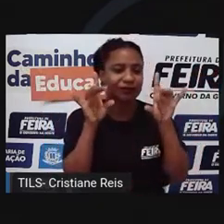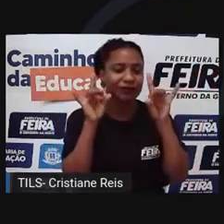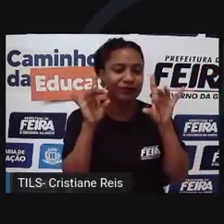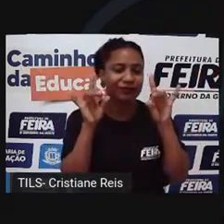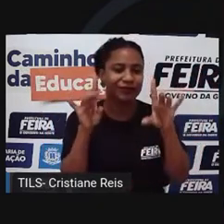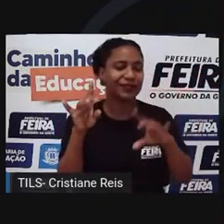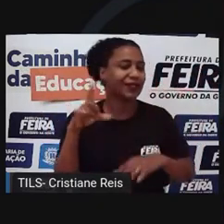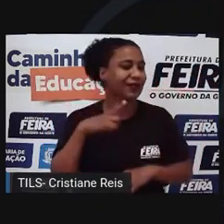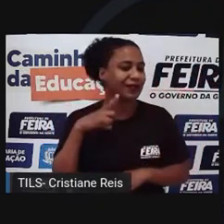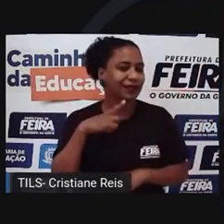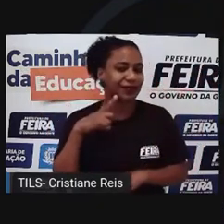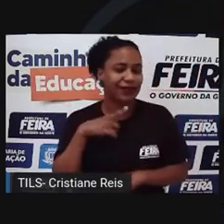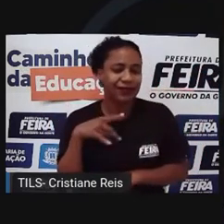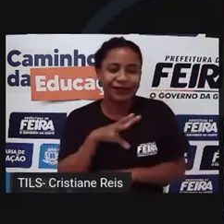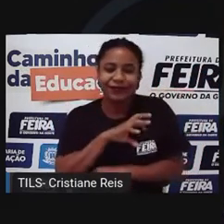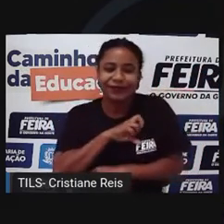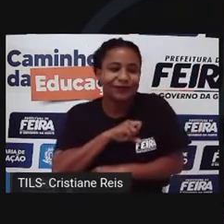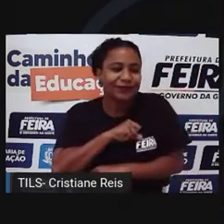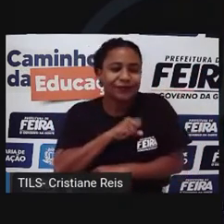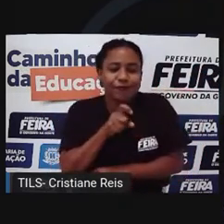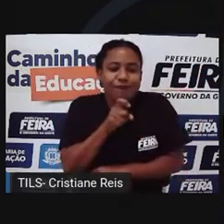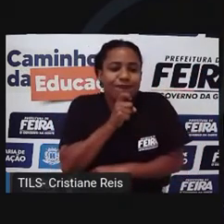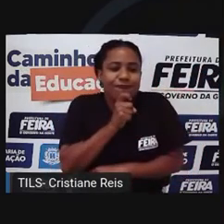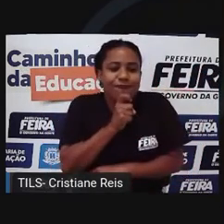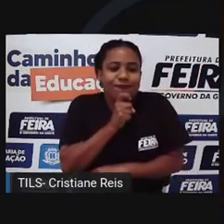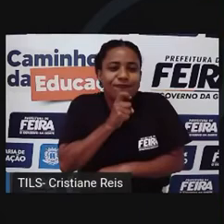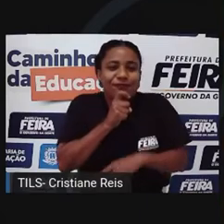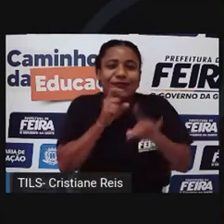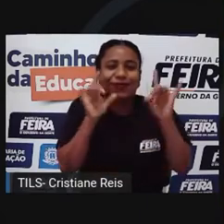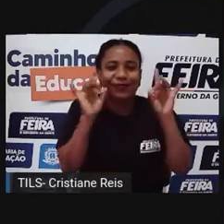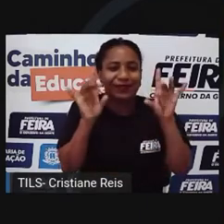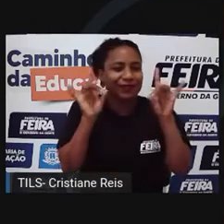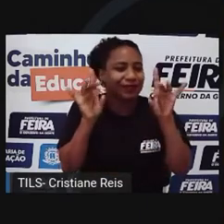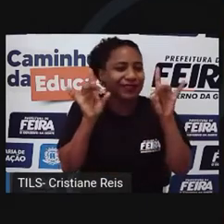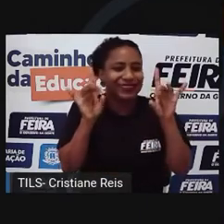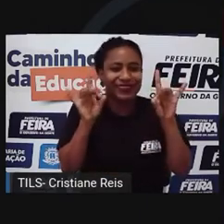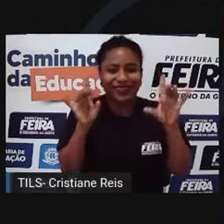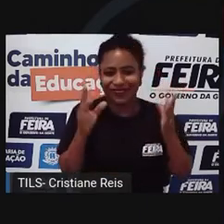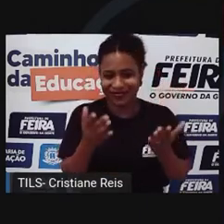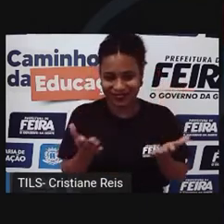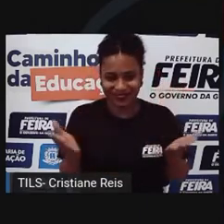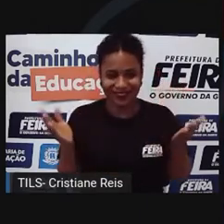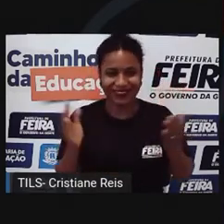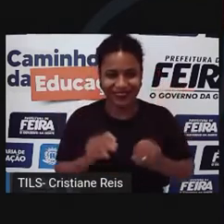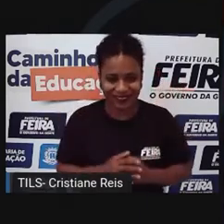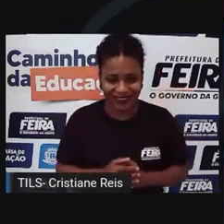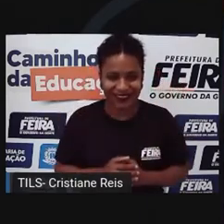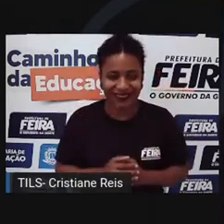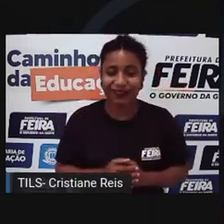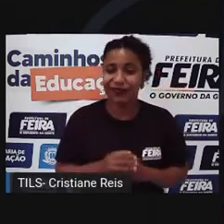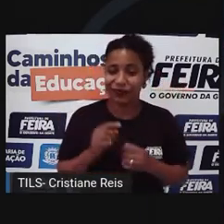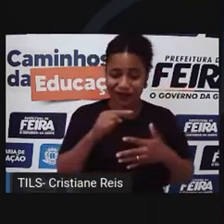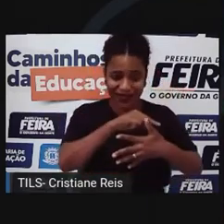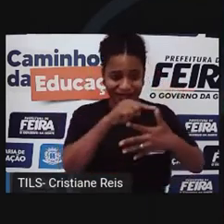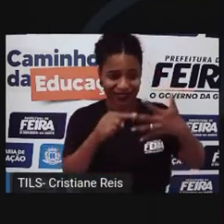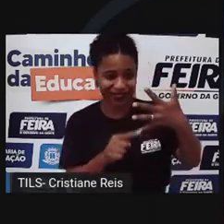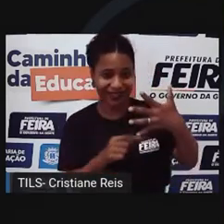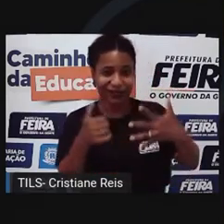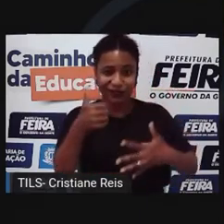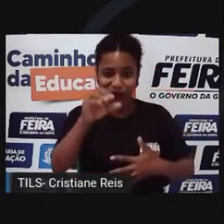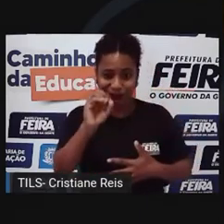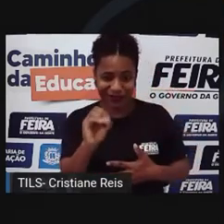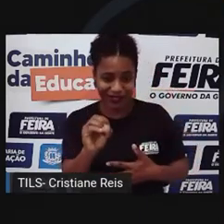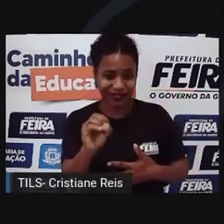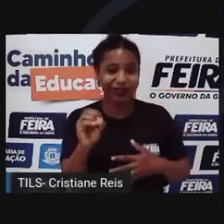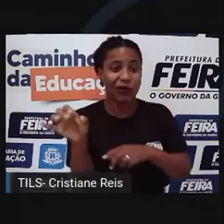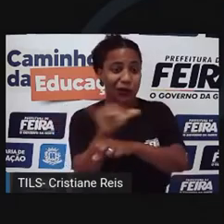suas serras e aquele friozinho que dá um clima todo especial. Bom, todos os destinos mostrados neste vídeo estão aqui